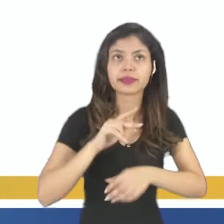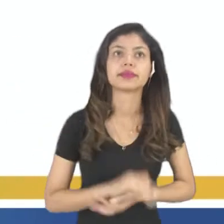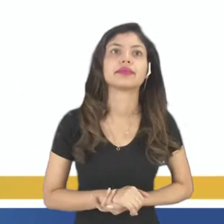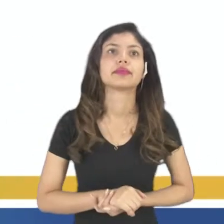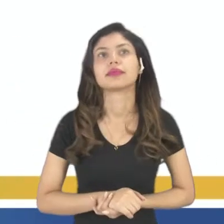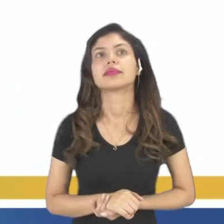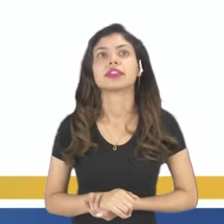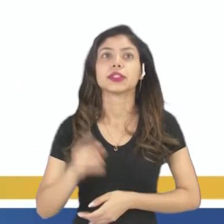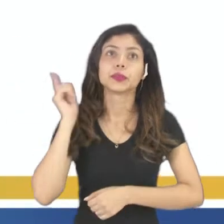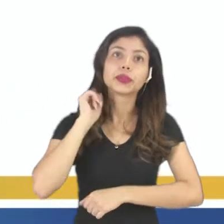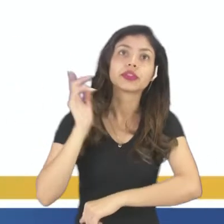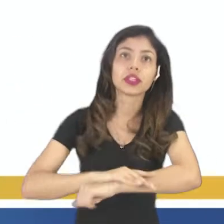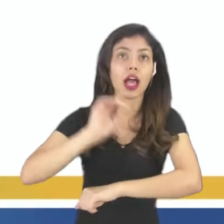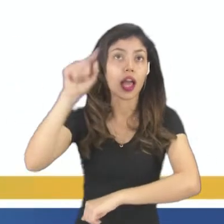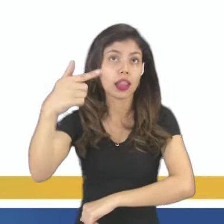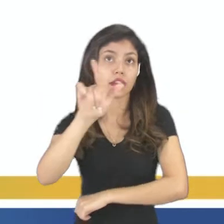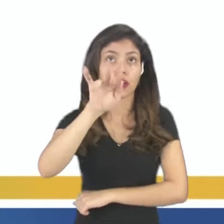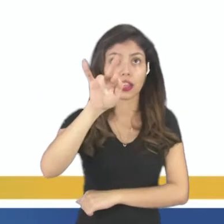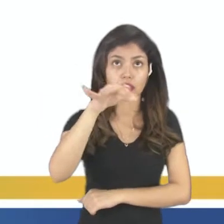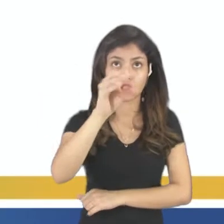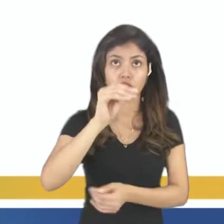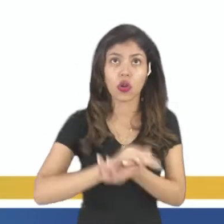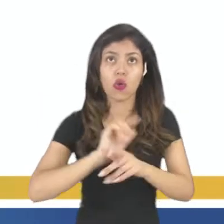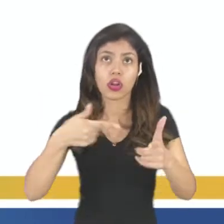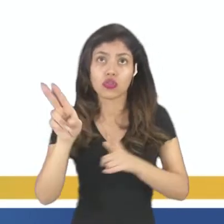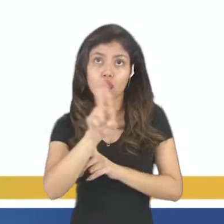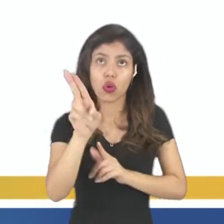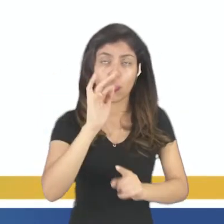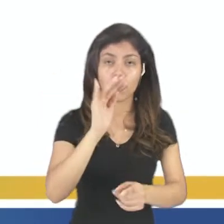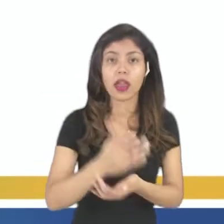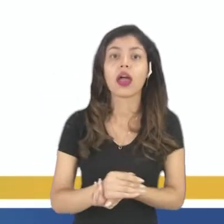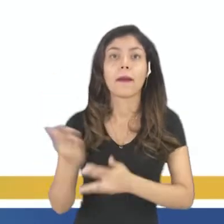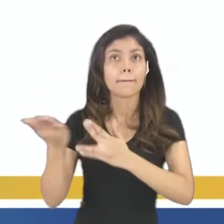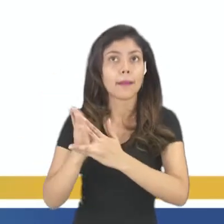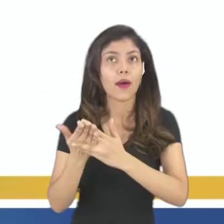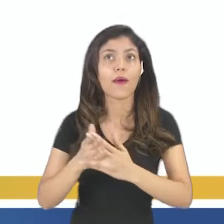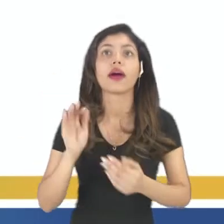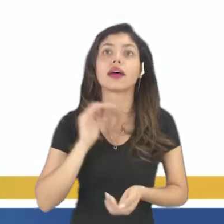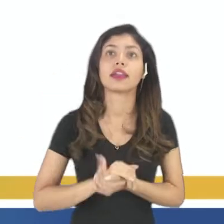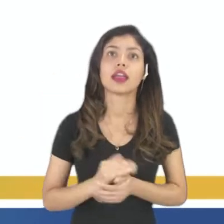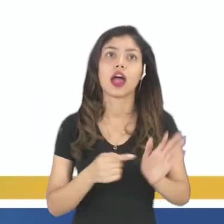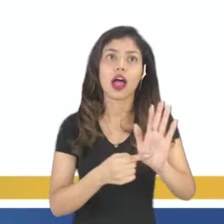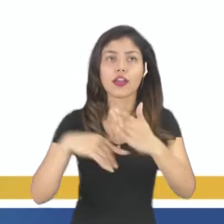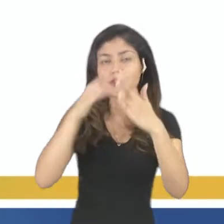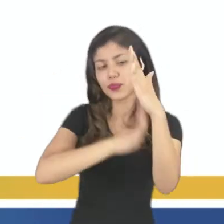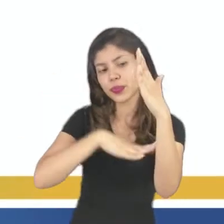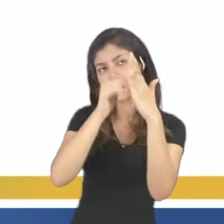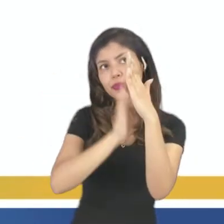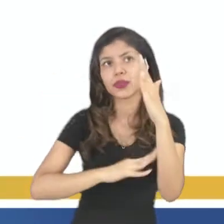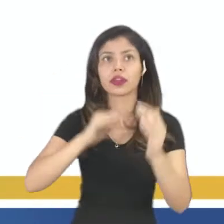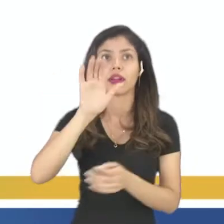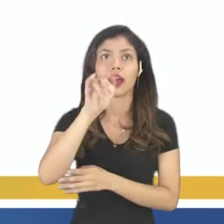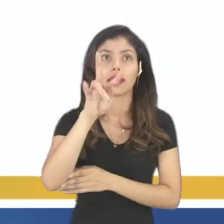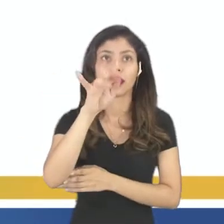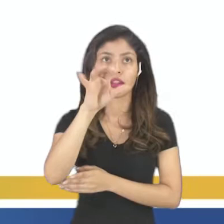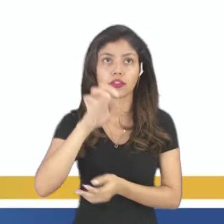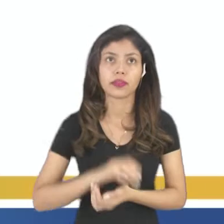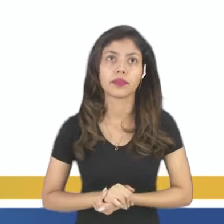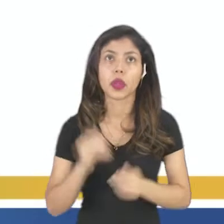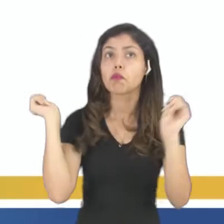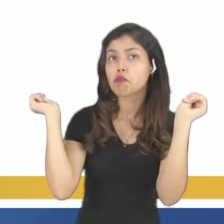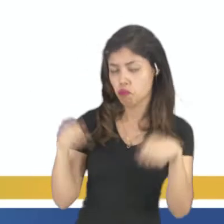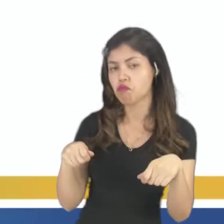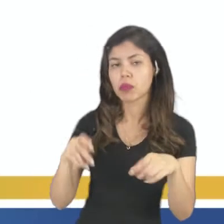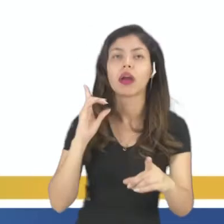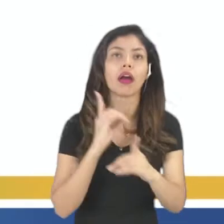país. Em Minas Gerais, além de Aleijadinho, o grande nome da arte barroca mineira, destacam-se as pinturas do mestre Ataíde. É